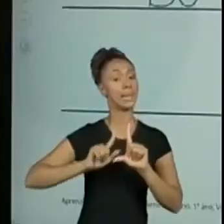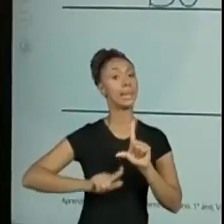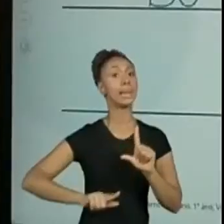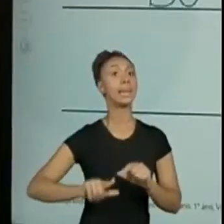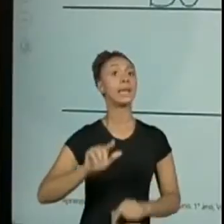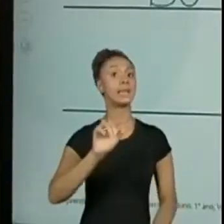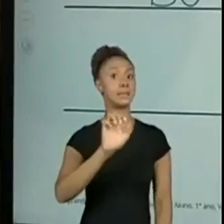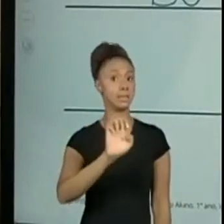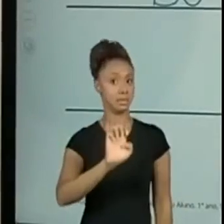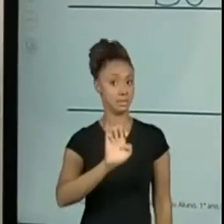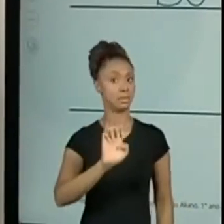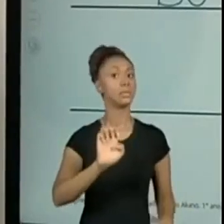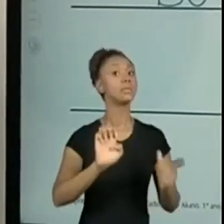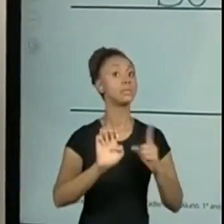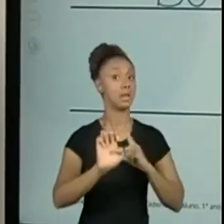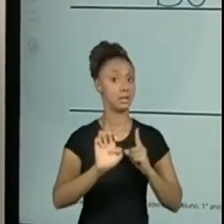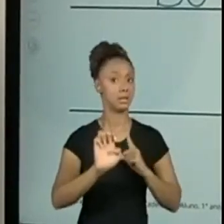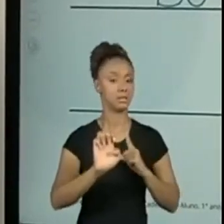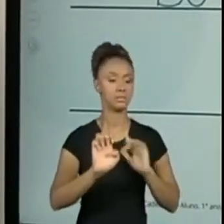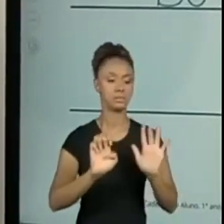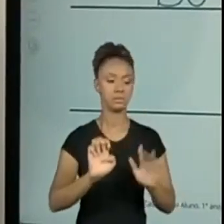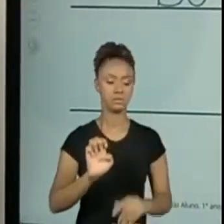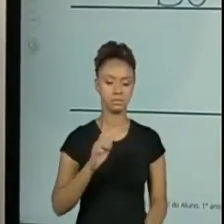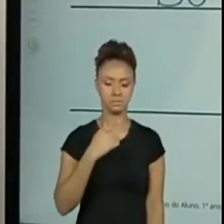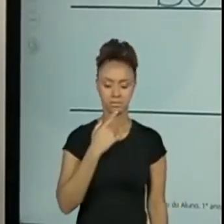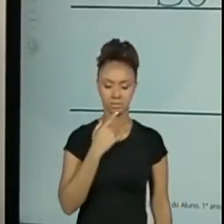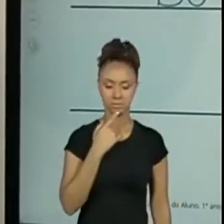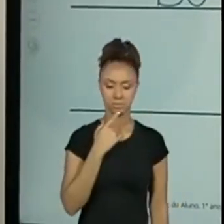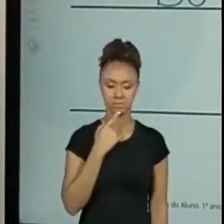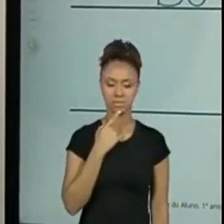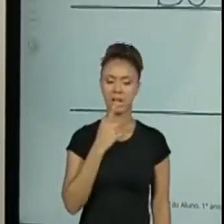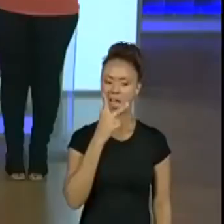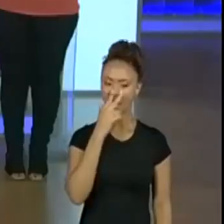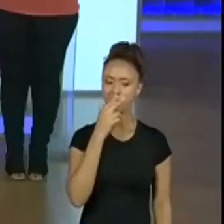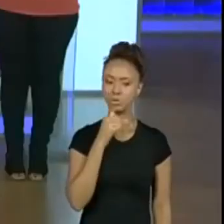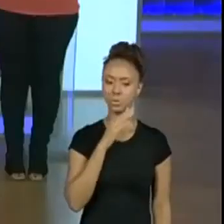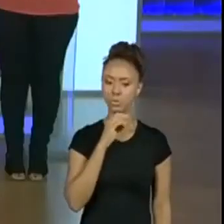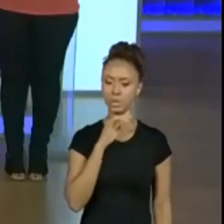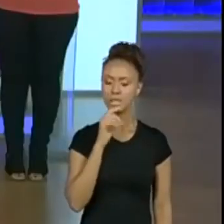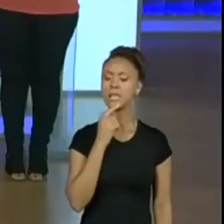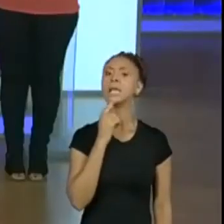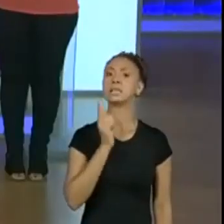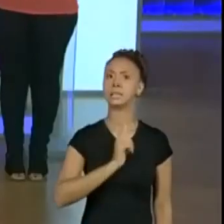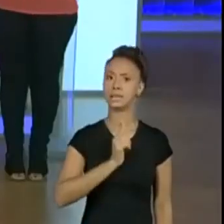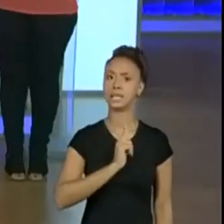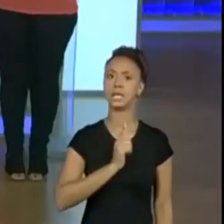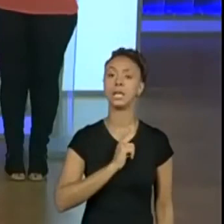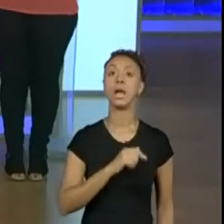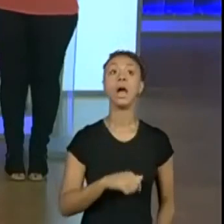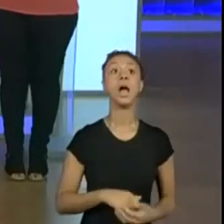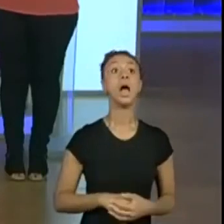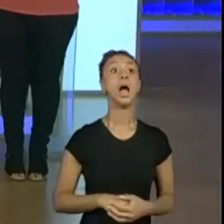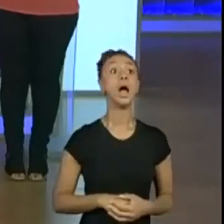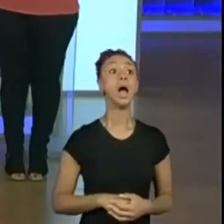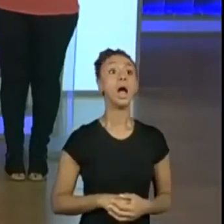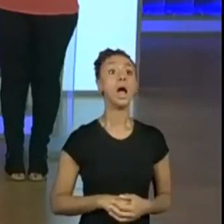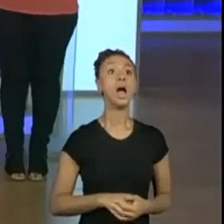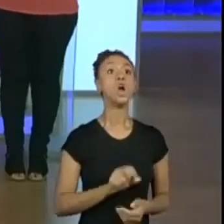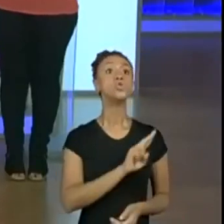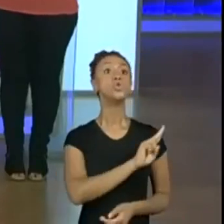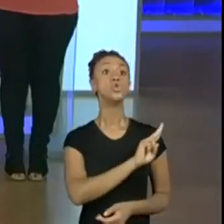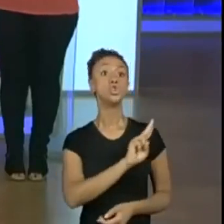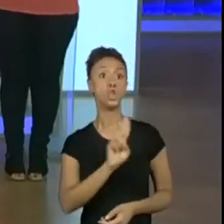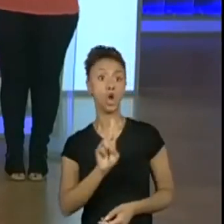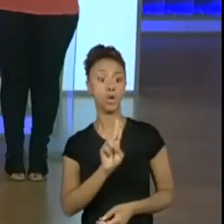Vocês concordam? Ó, boné. Acho que o E tem, mas eu acho que tem... A parte final do nome Viviane ajuda?